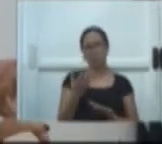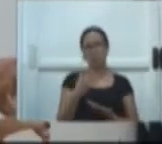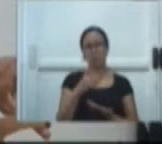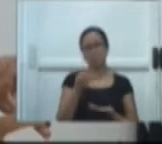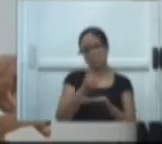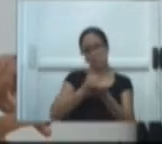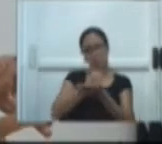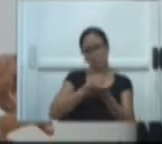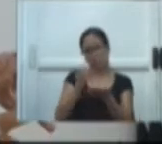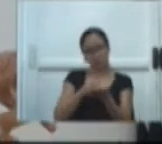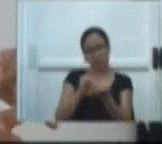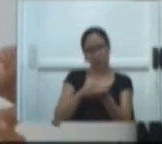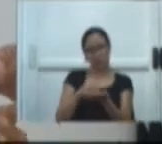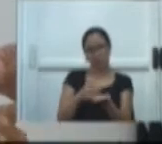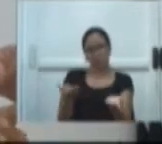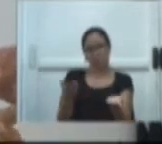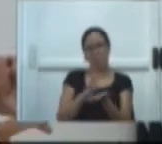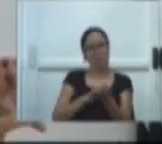o